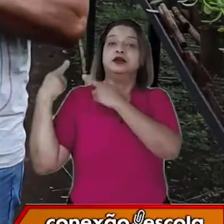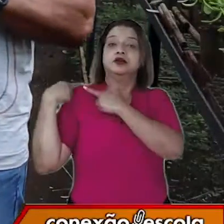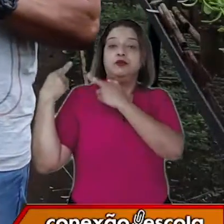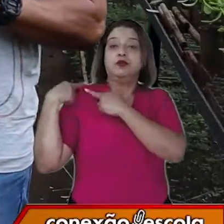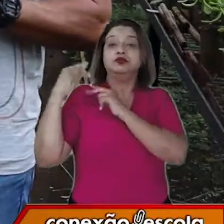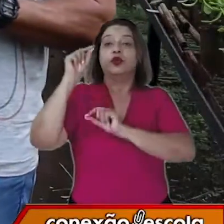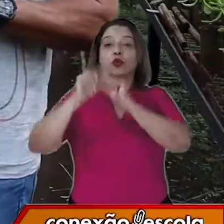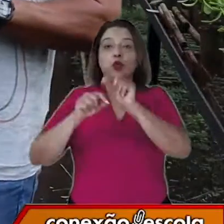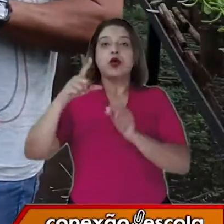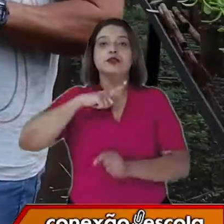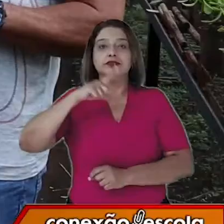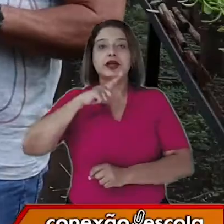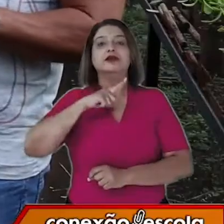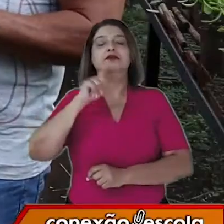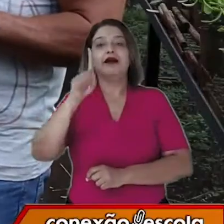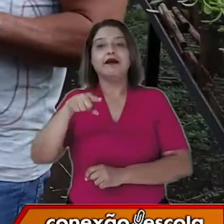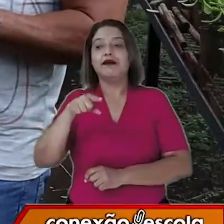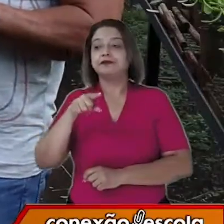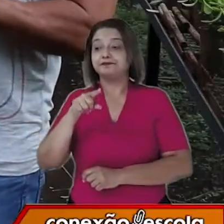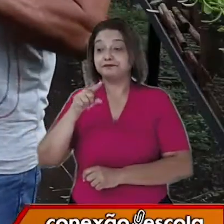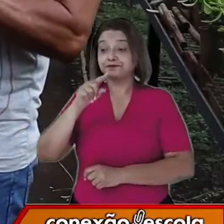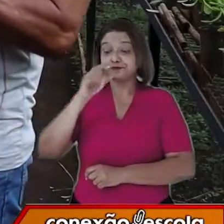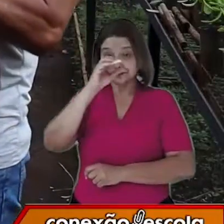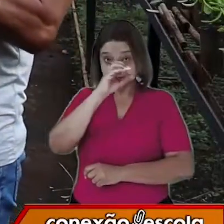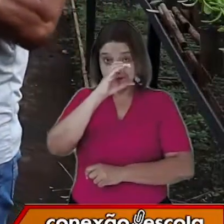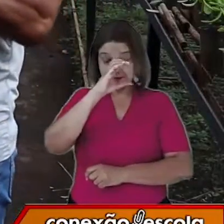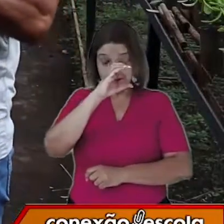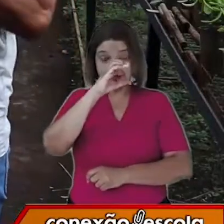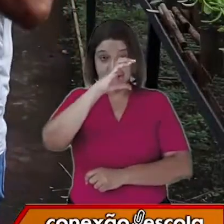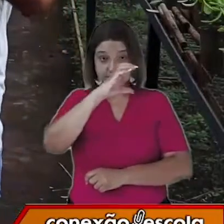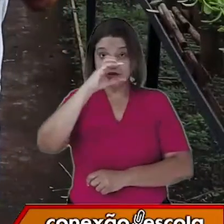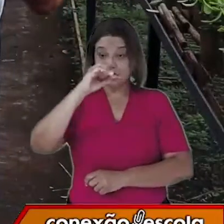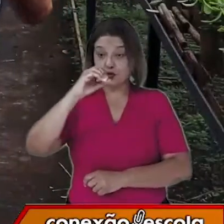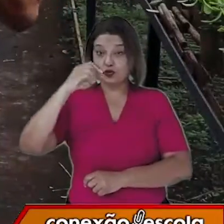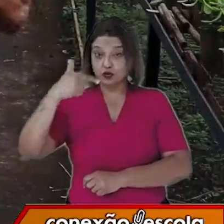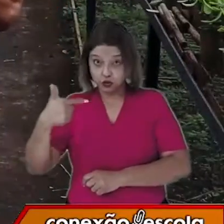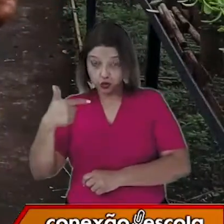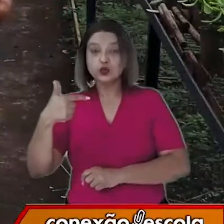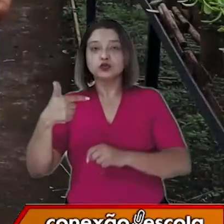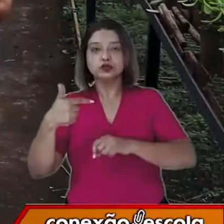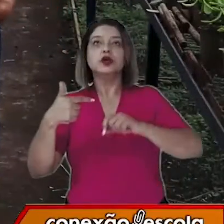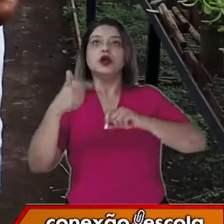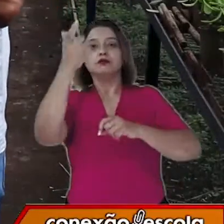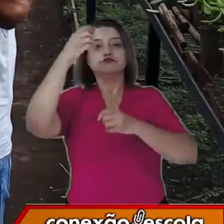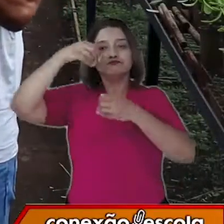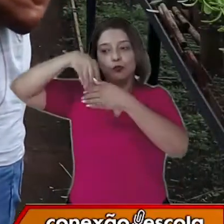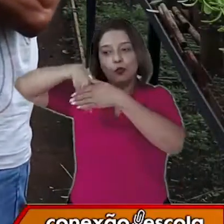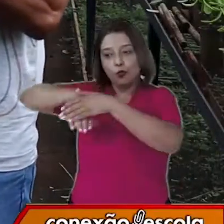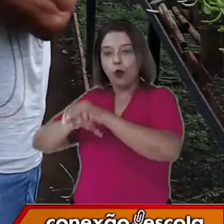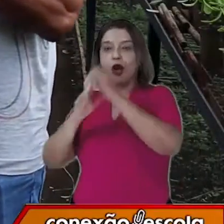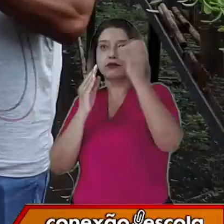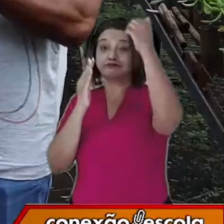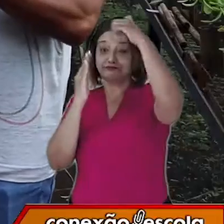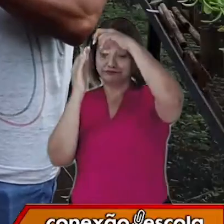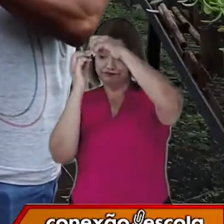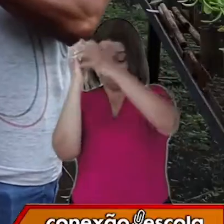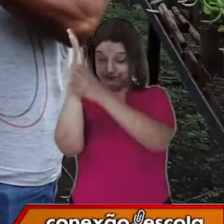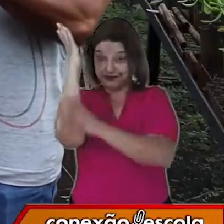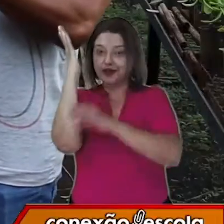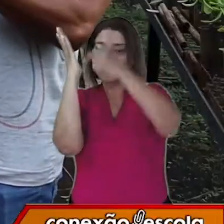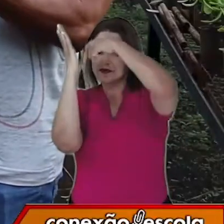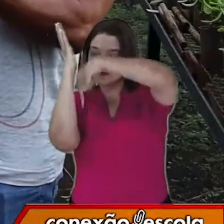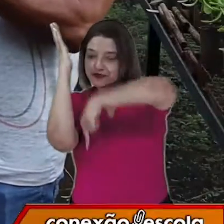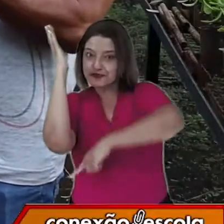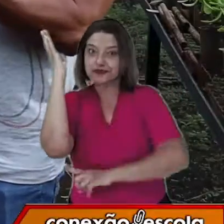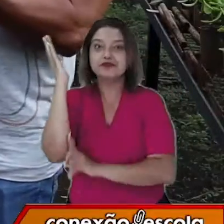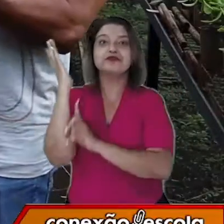em pegar o gás carbônico da atmosfera e armazenar, ou seja, diminuindo o efeito estufa na natureza. Quando eu corto uma